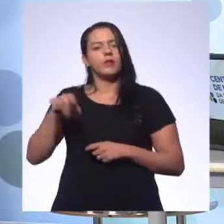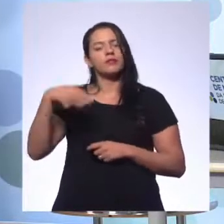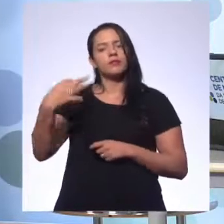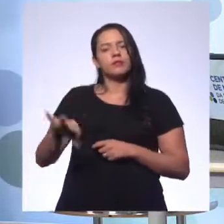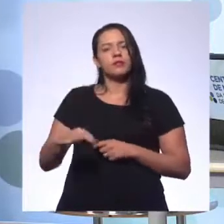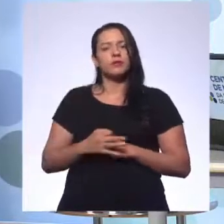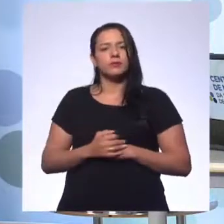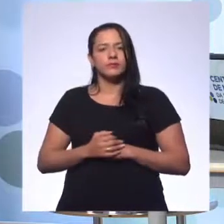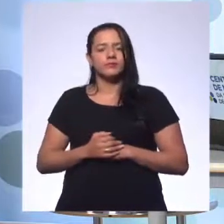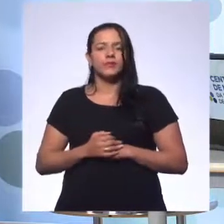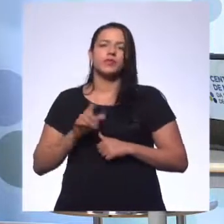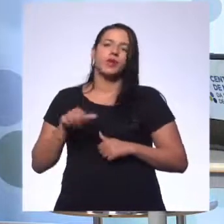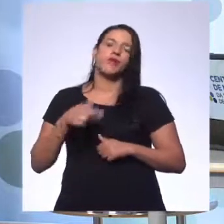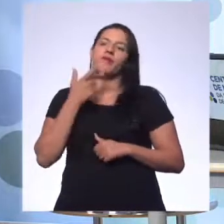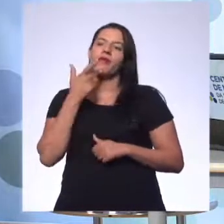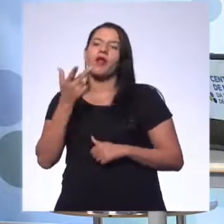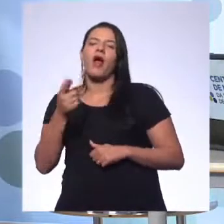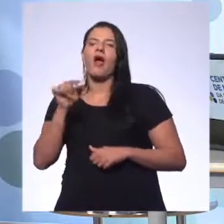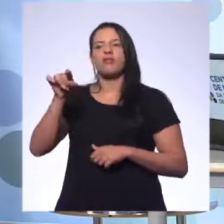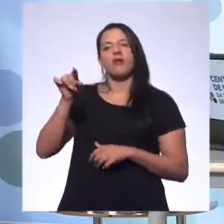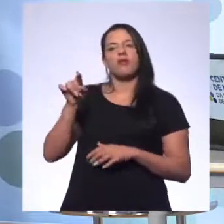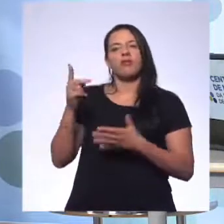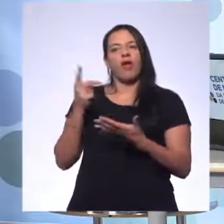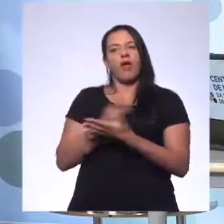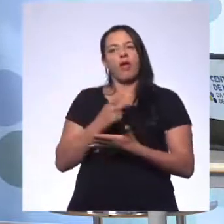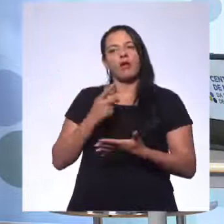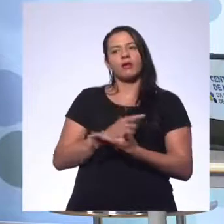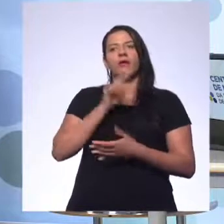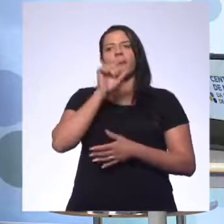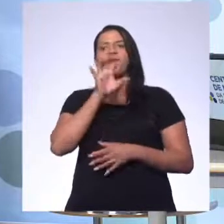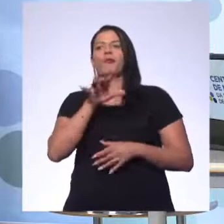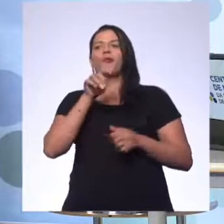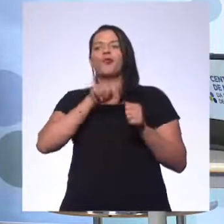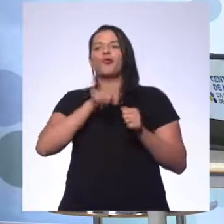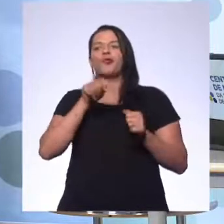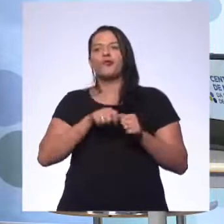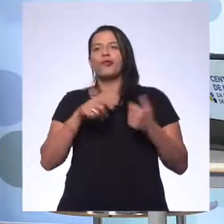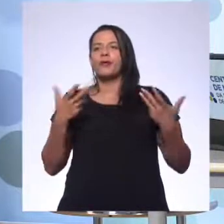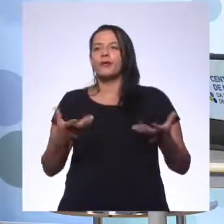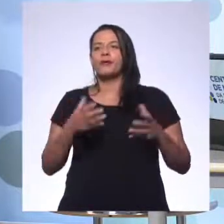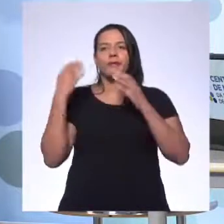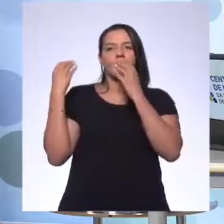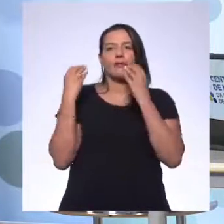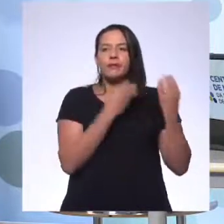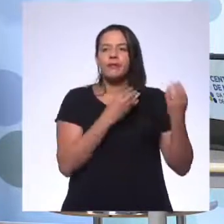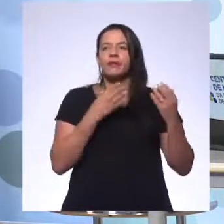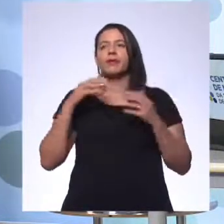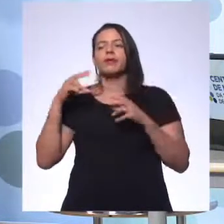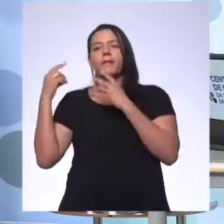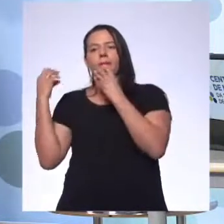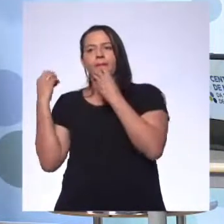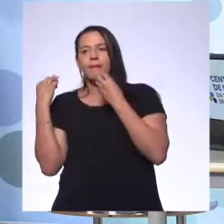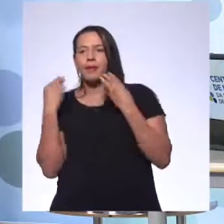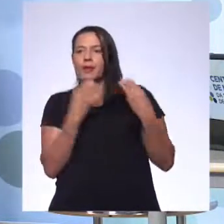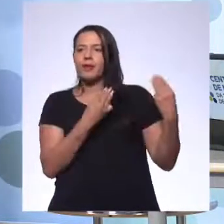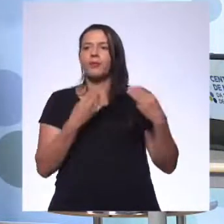corretas. Né? Então, não posso virar e falar assim, não, quem usou o critério que melancia e melão são